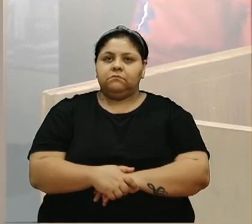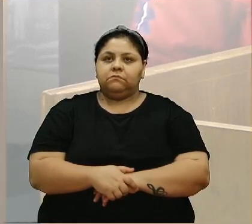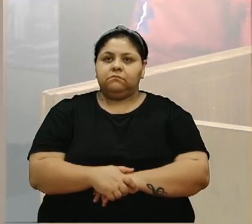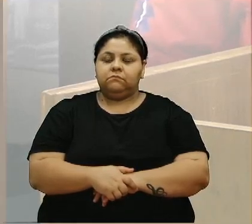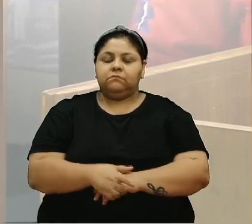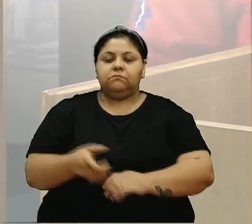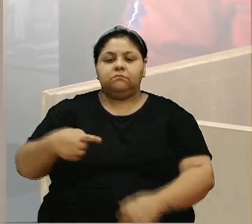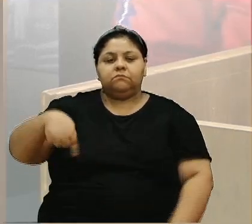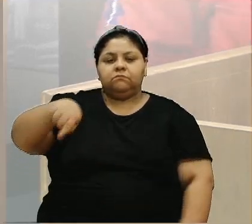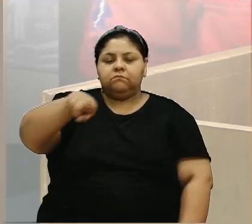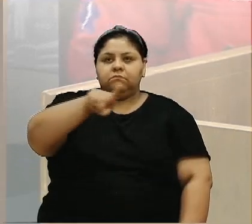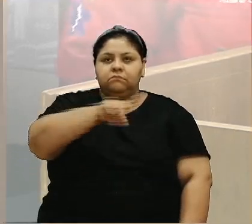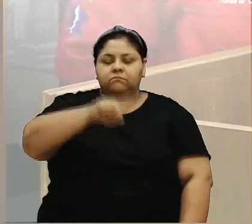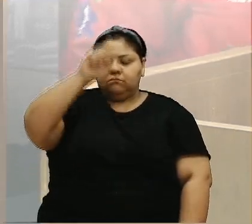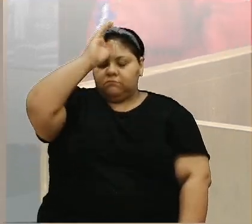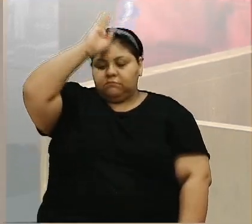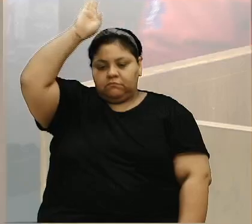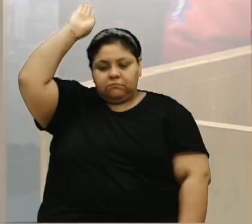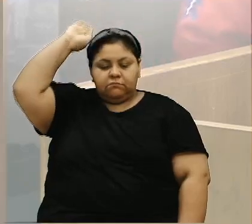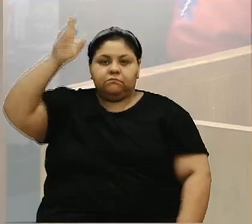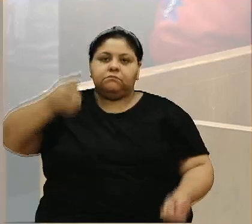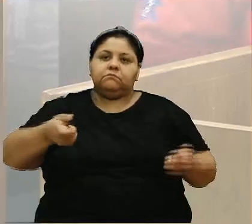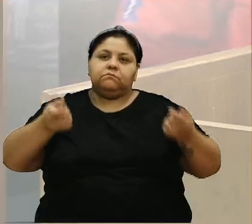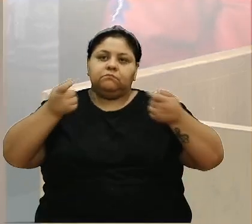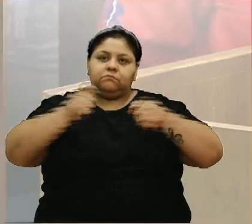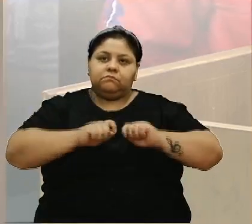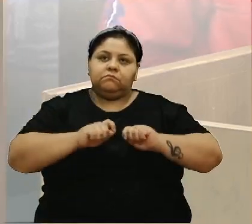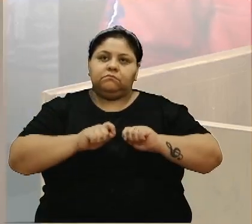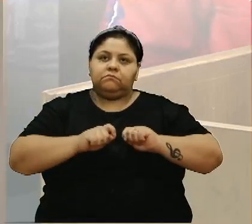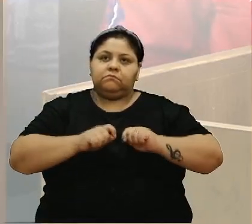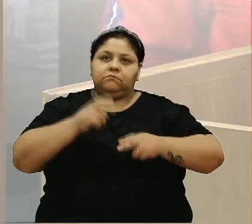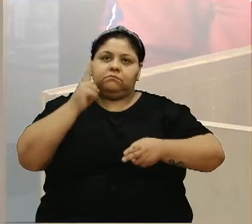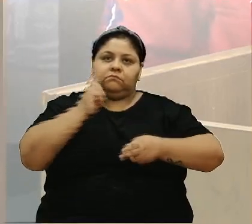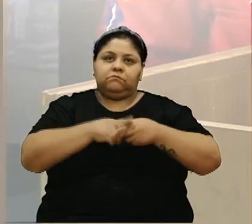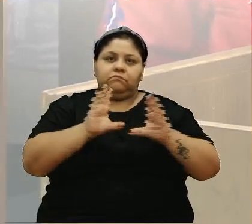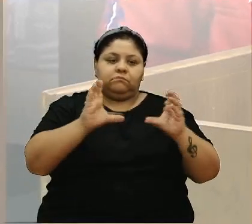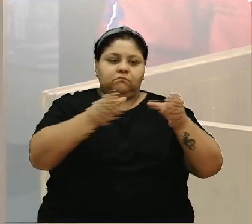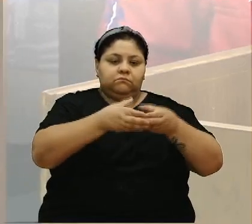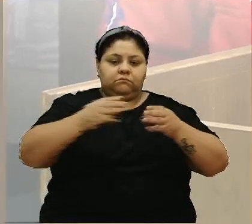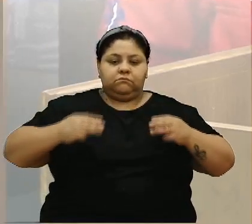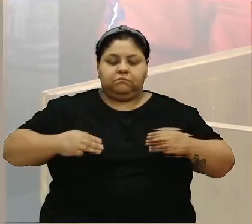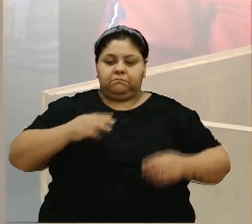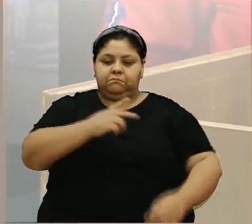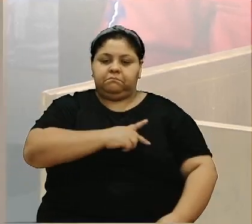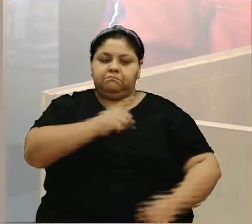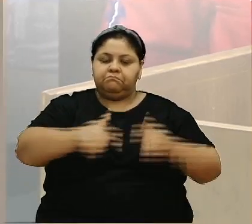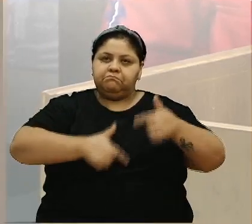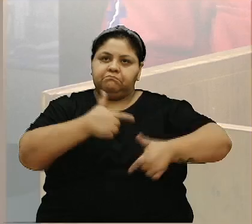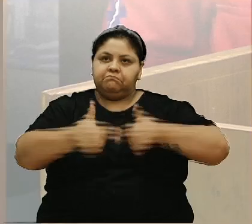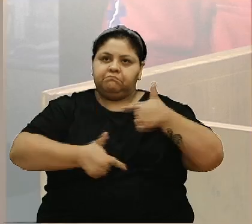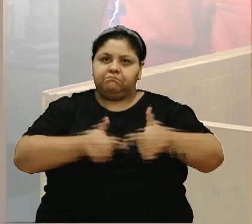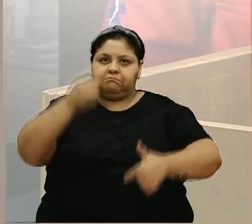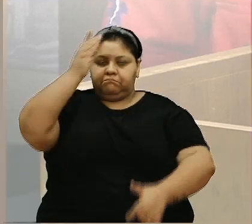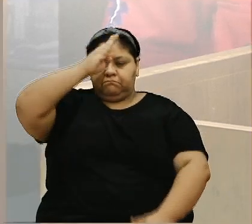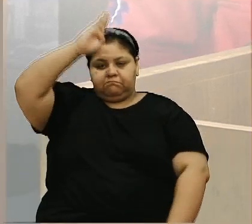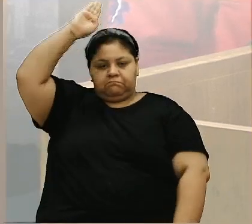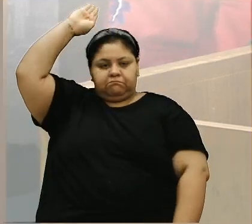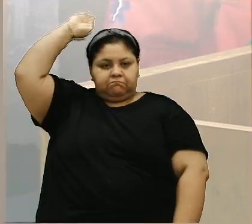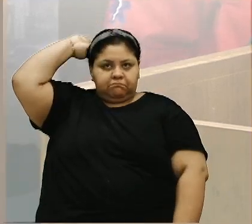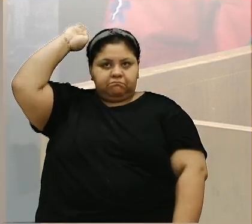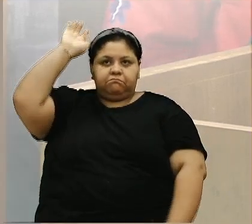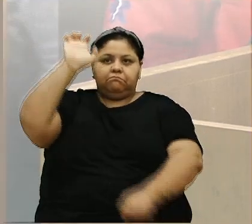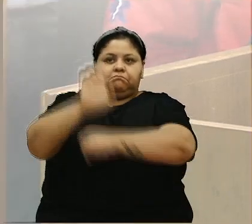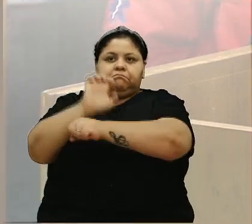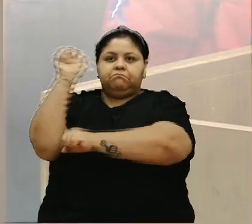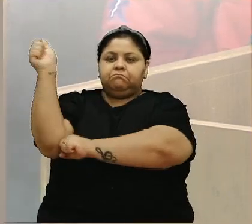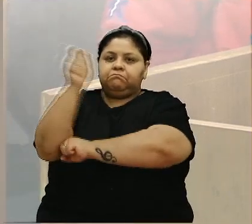Somos bombeiros capacitados no CREA, Ministério do Trabalho e Emprego, Corpo de Bombeiros Militar do Estado do Rio Grande do